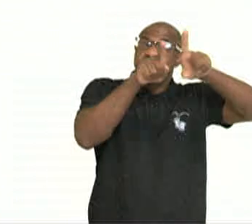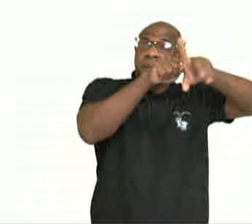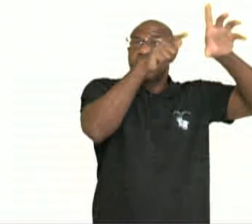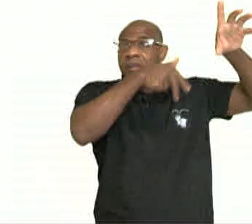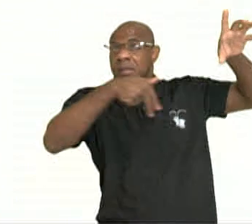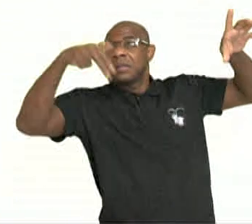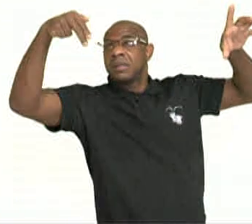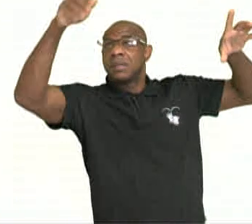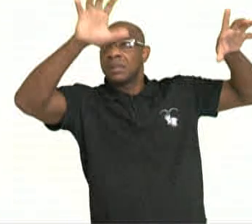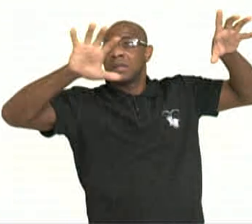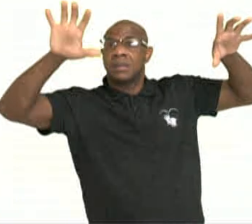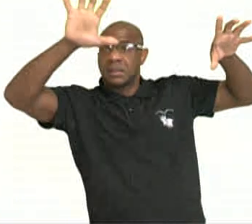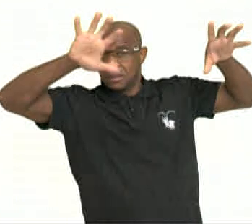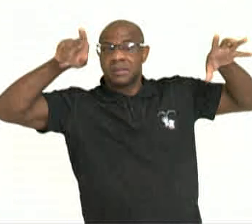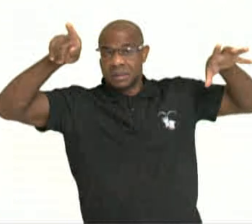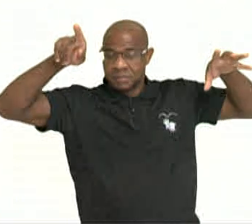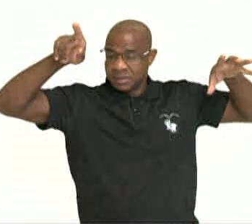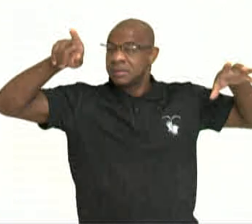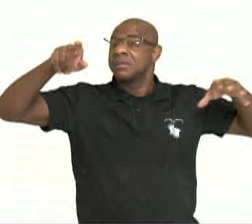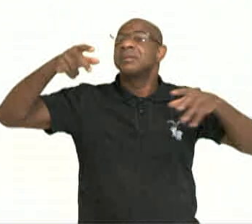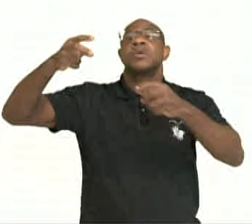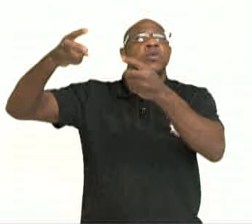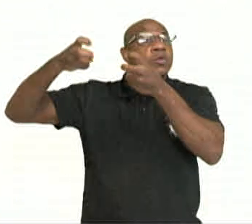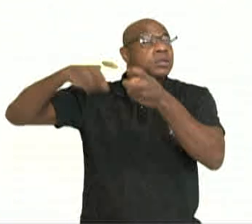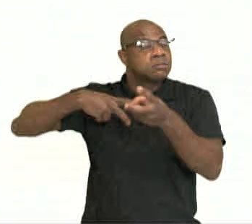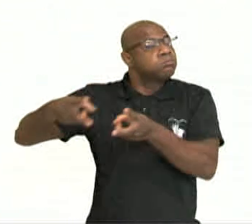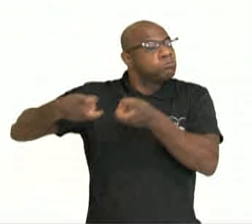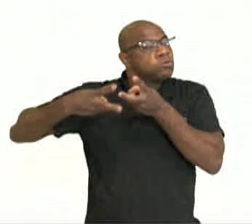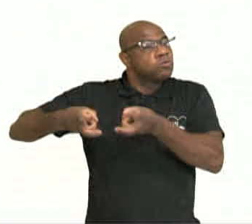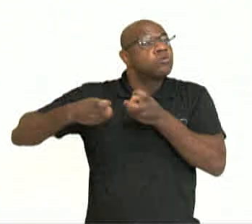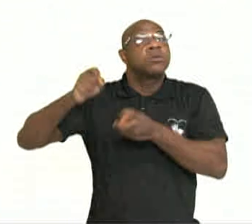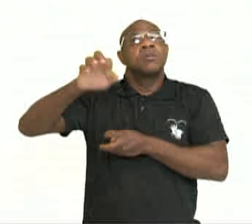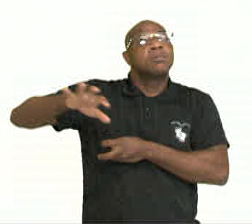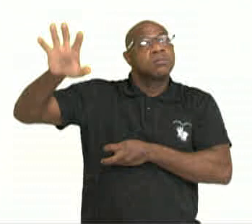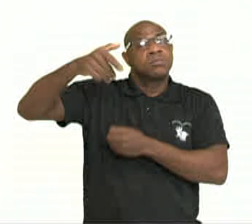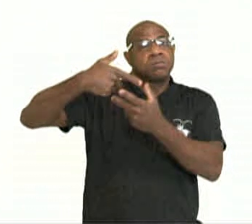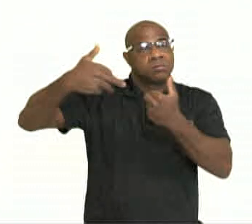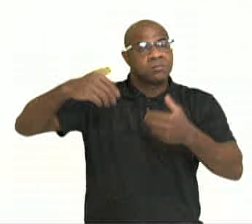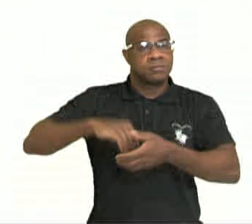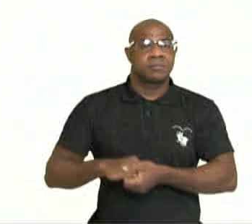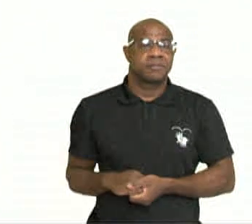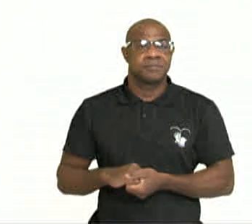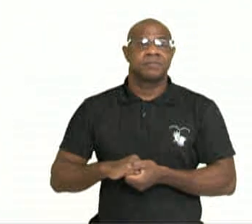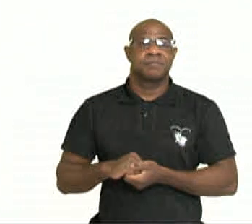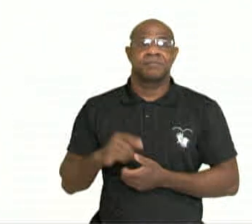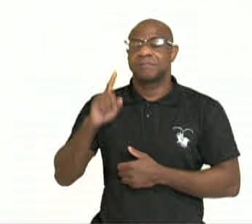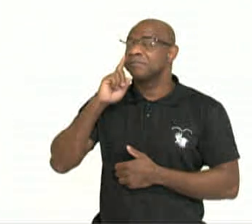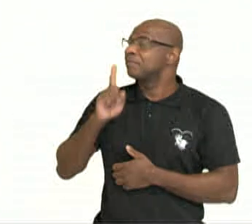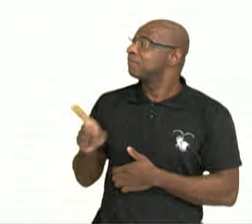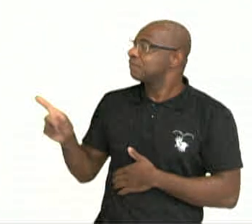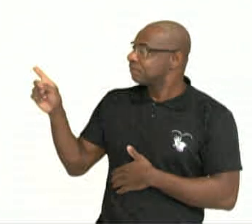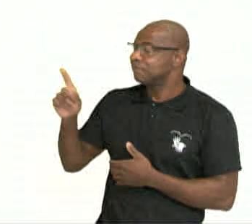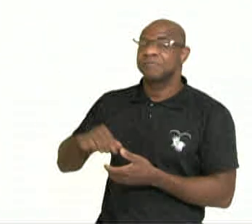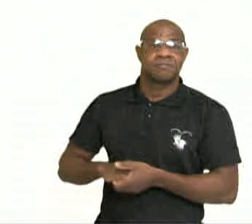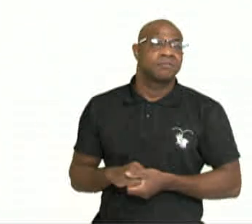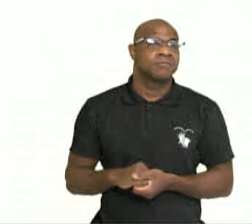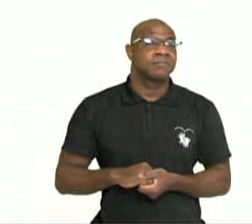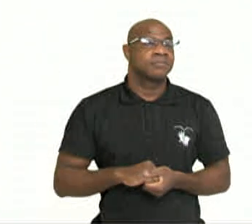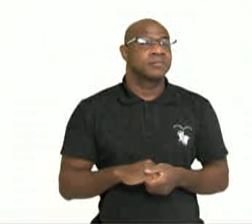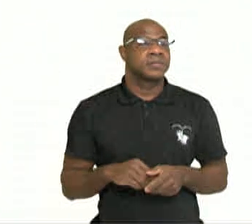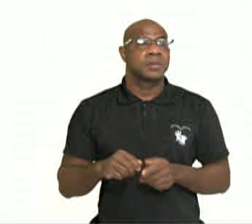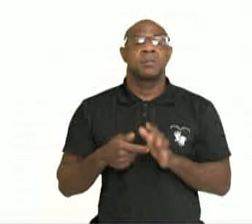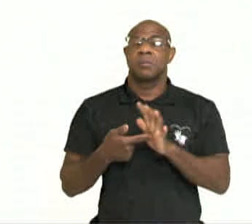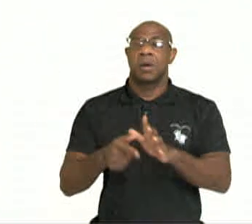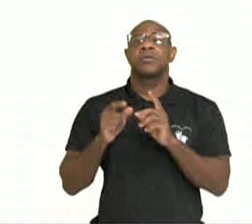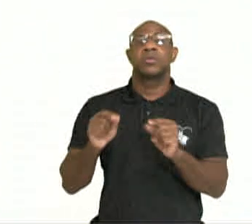país, no Nordeste também é retirado alguns elementos, como a carnaúba e o babaçu. E novamente, aqui eu